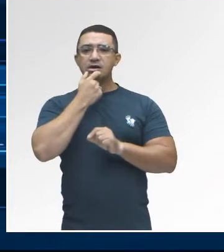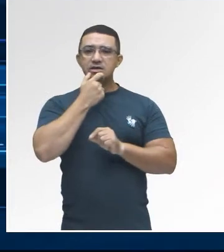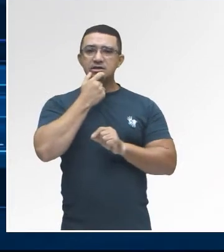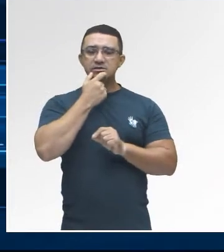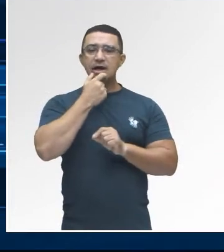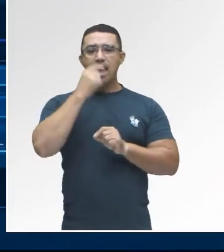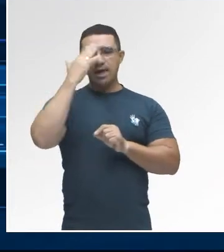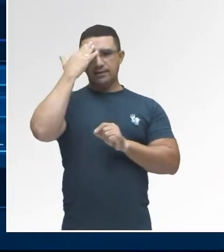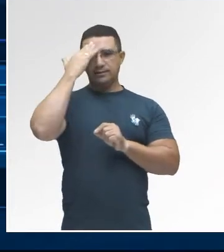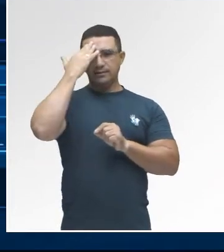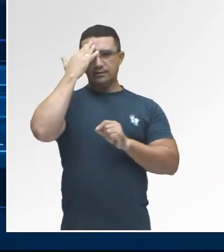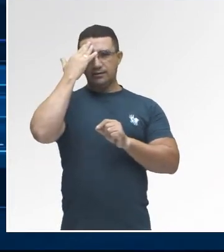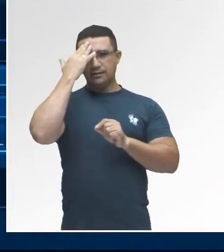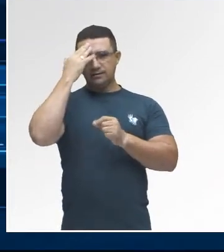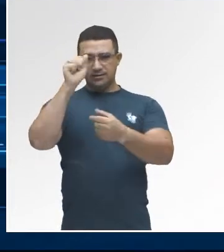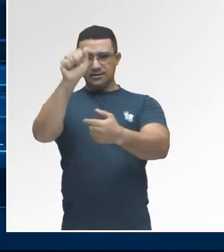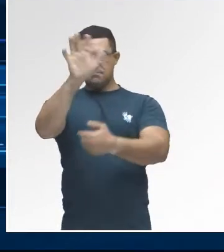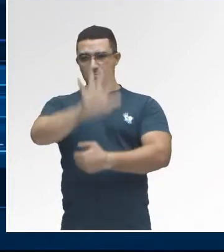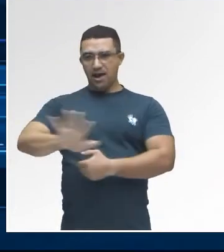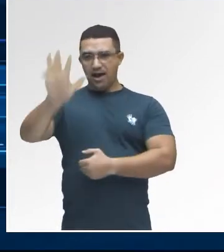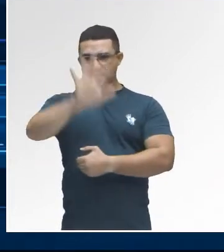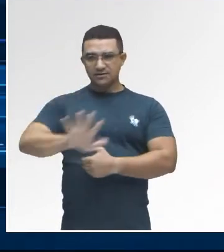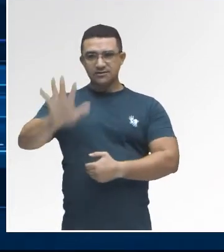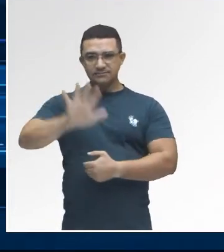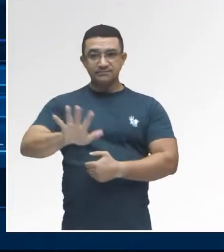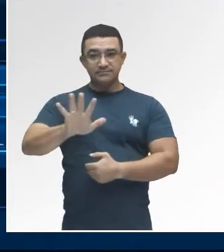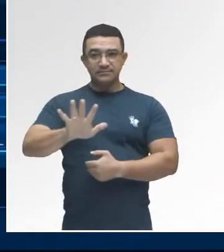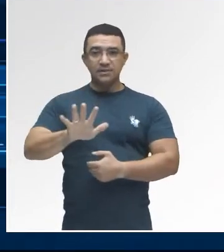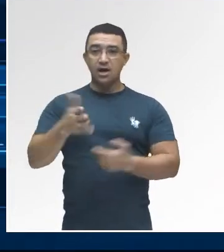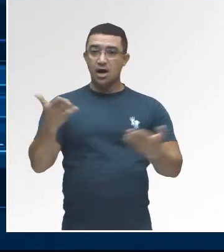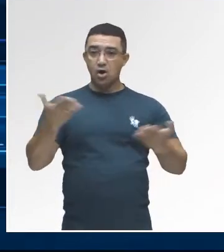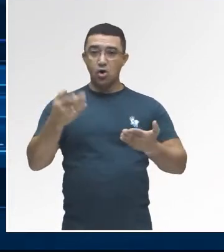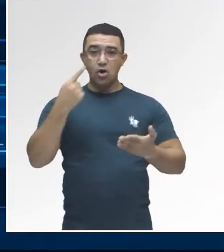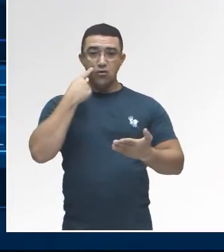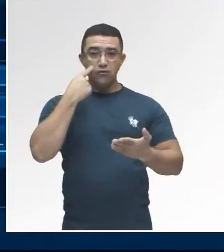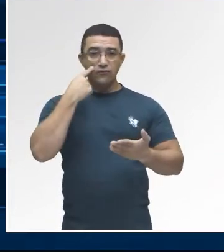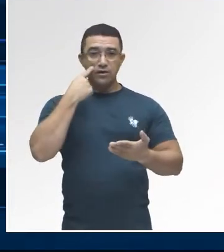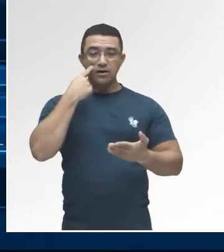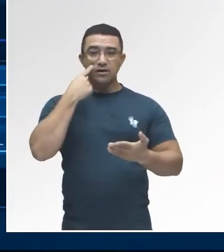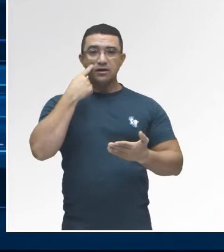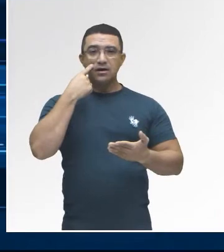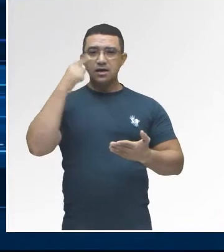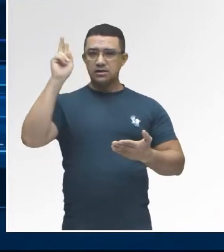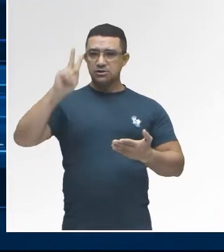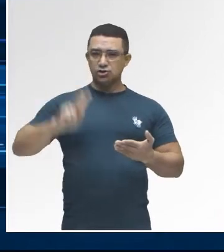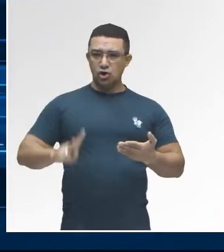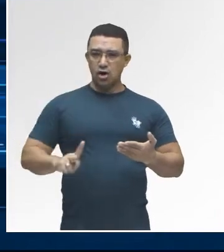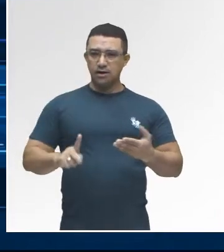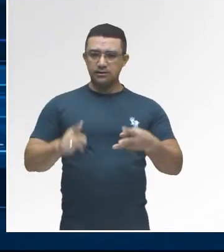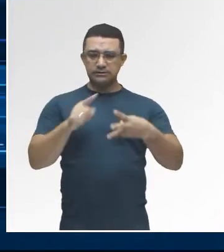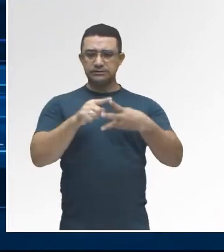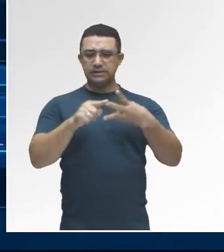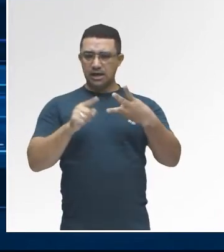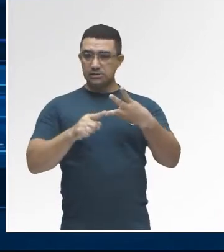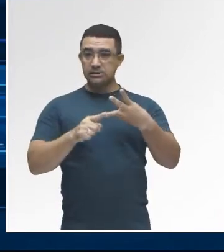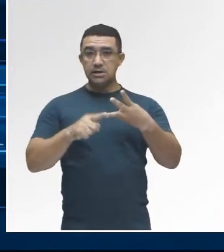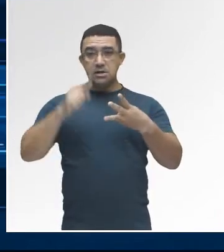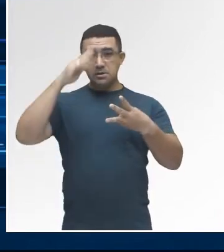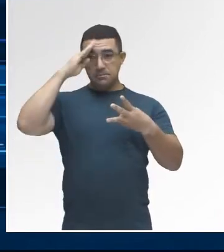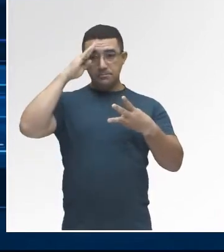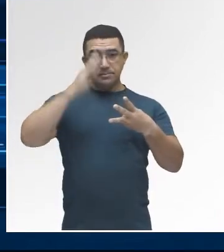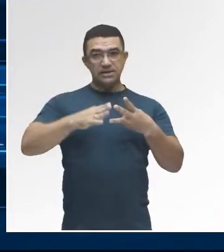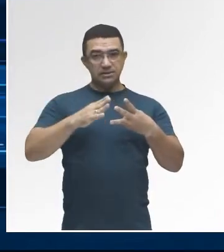entendimento ali daquela imagem. Agora nós temos o nosso Understanding the Story, que traz as três principais informações, né, as